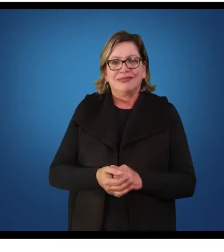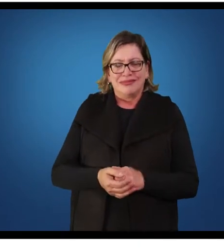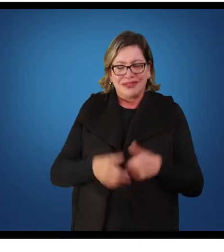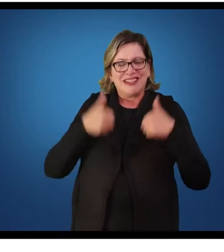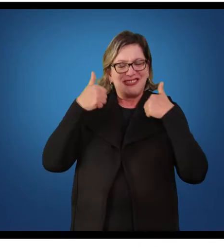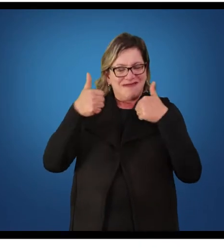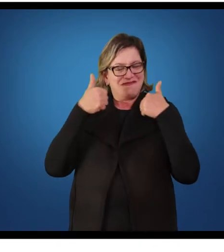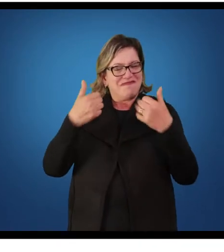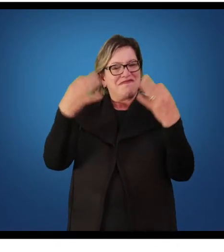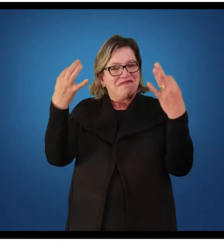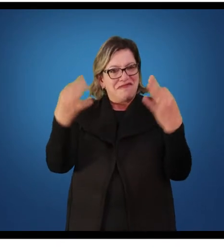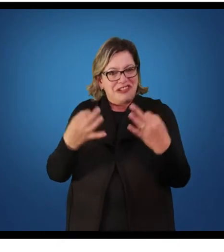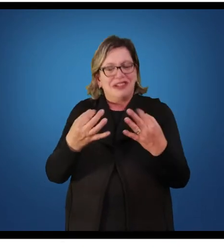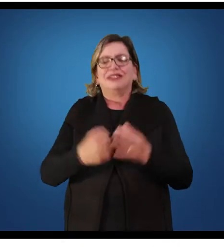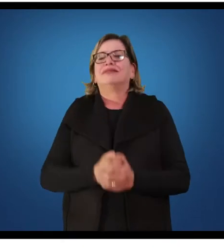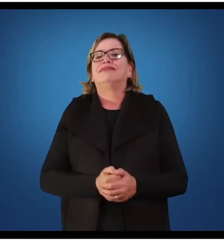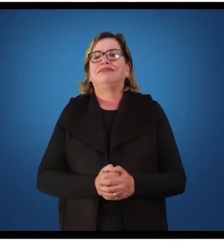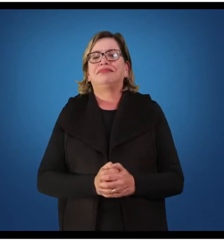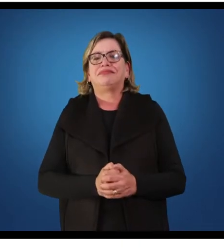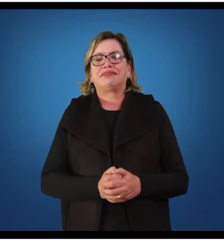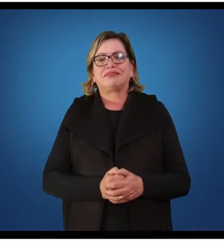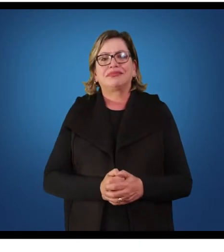Isso aí.